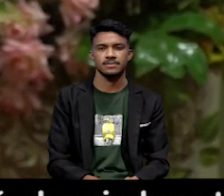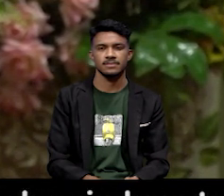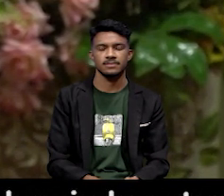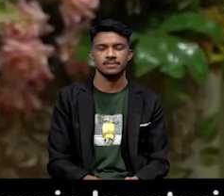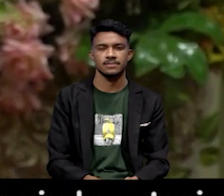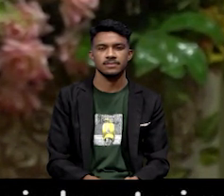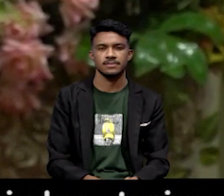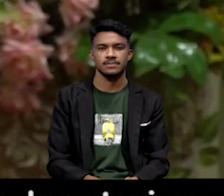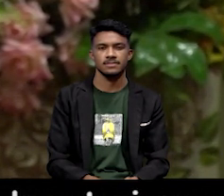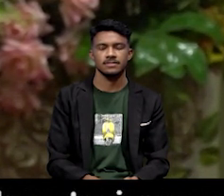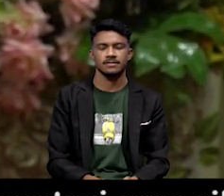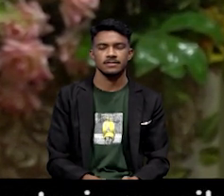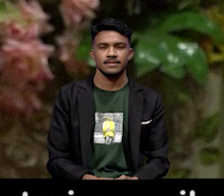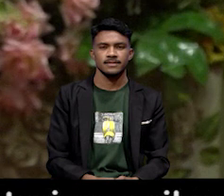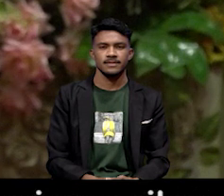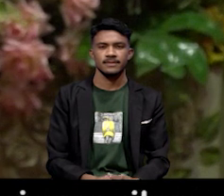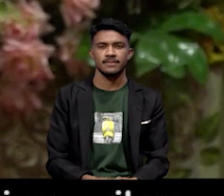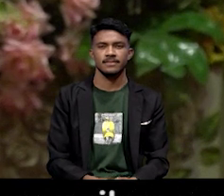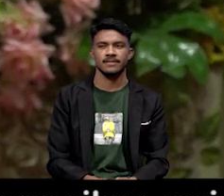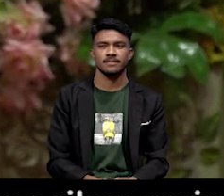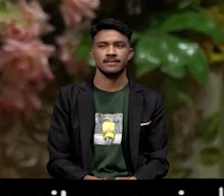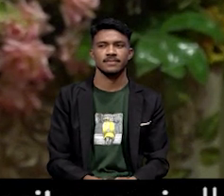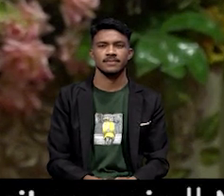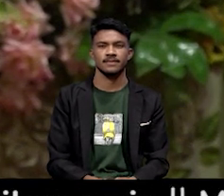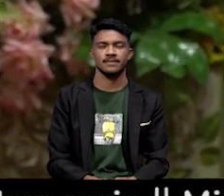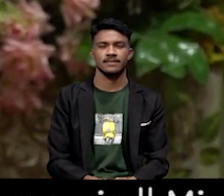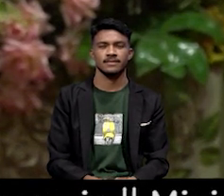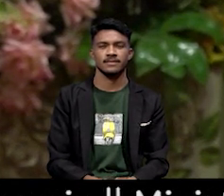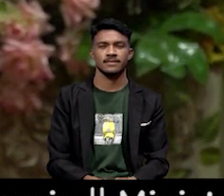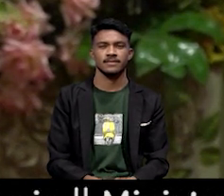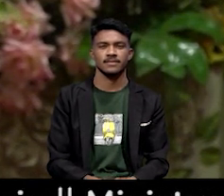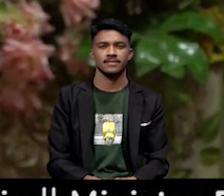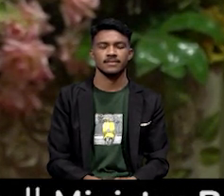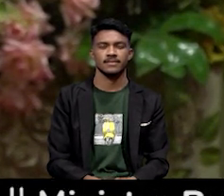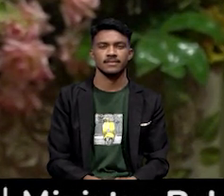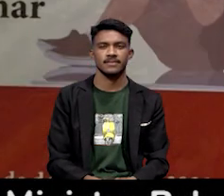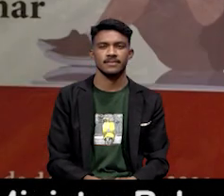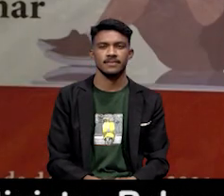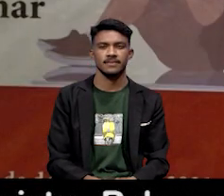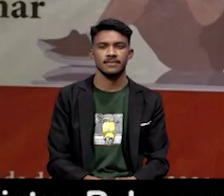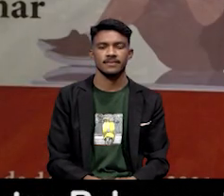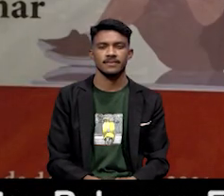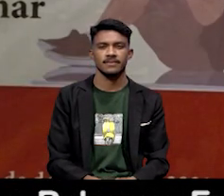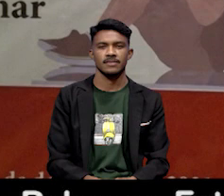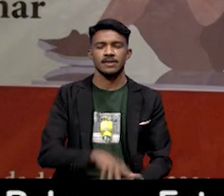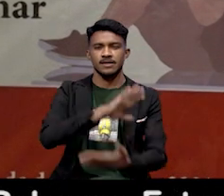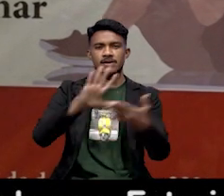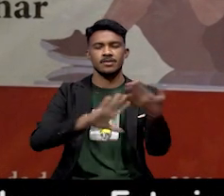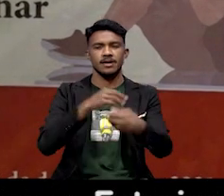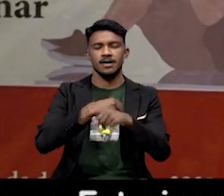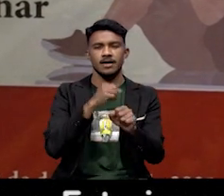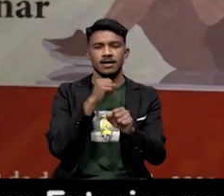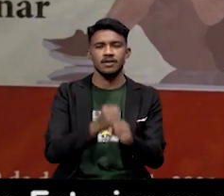and supervise the functionality of institutional care facilities that provide care for children. Seminar Economa Promoção